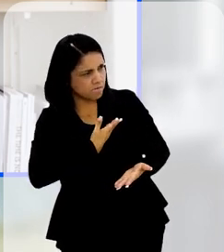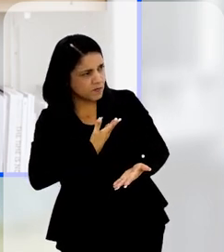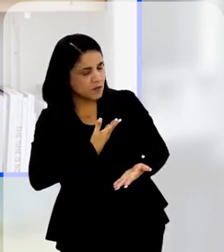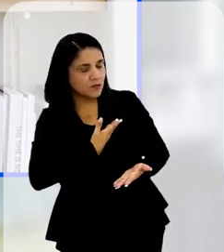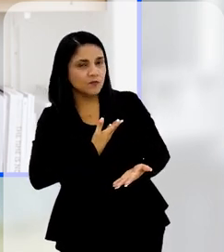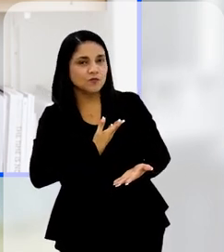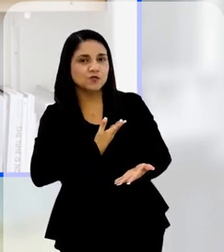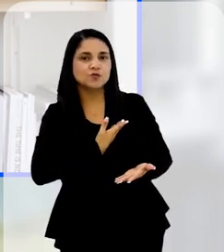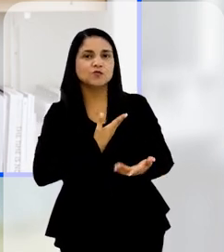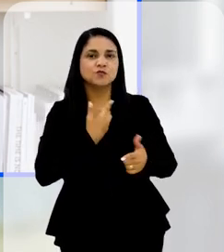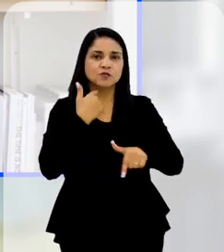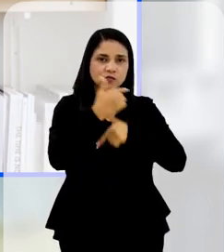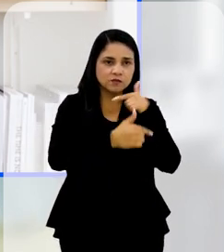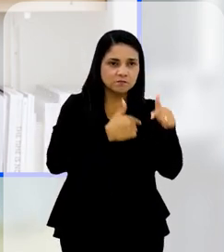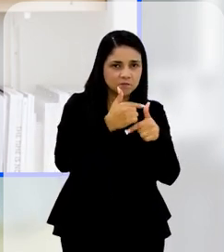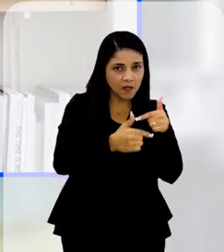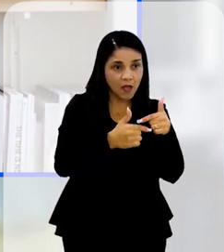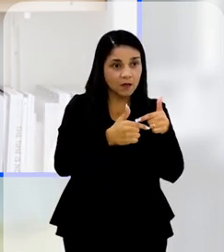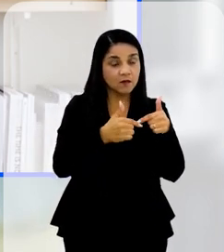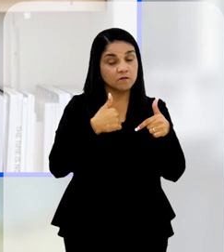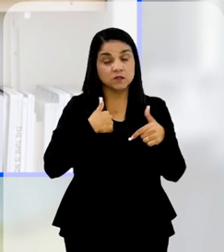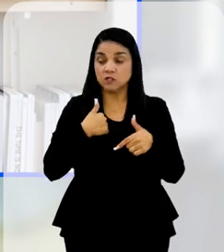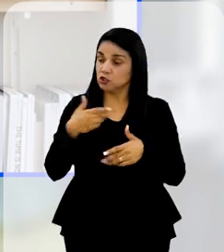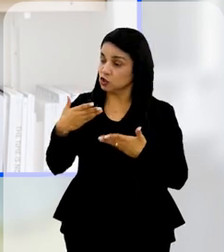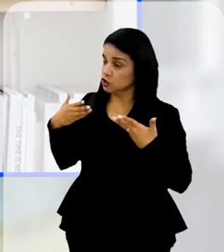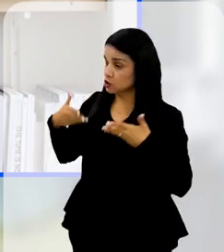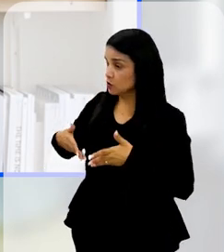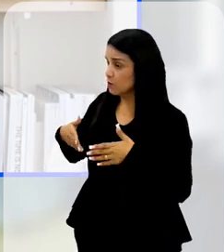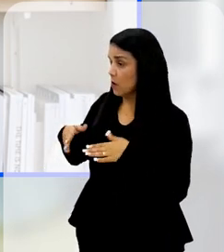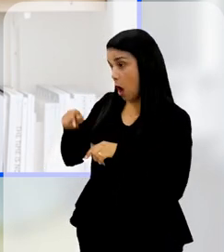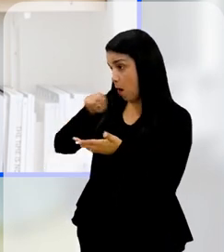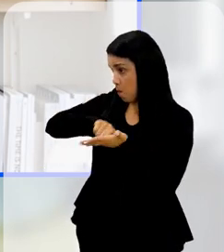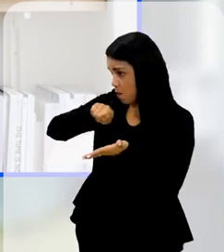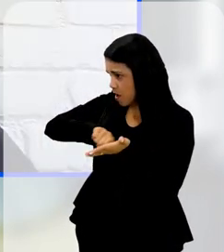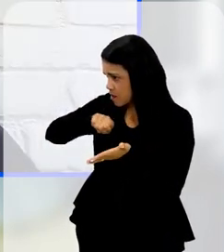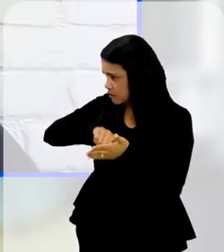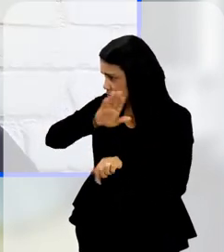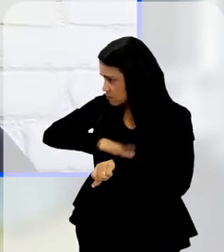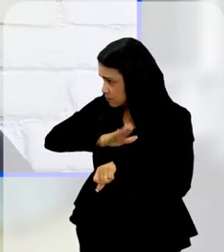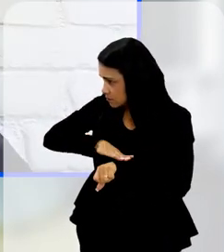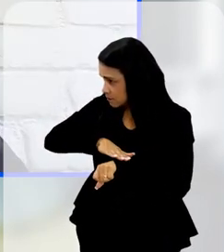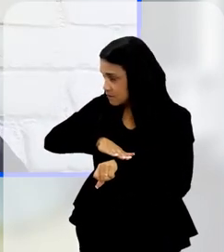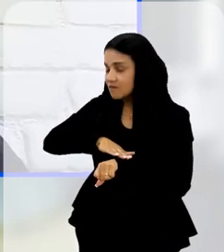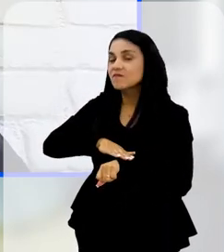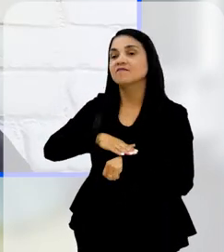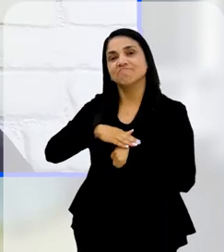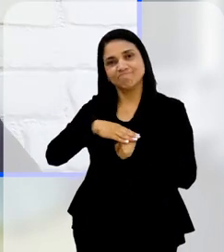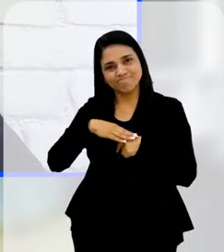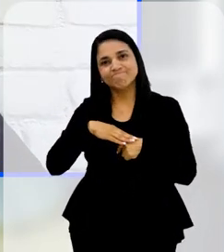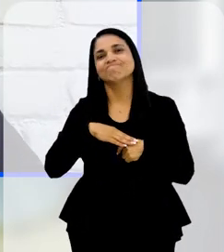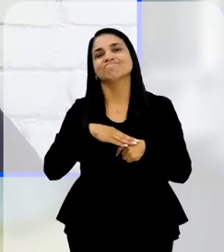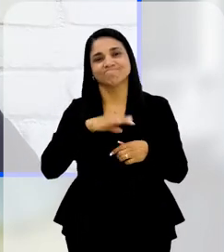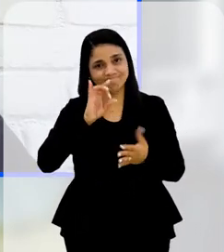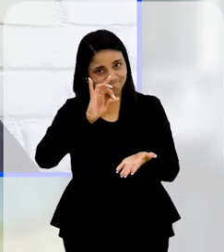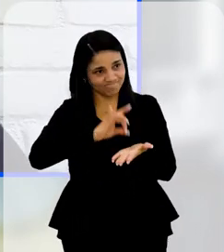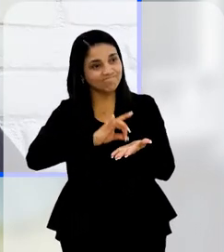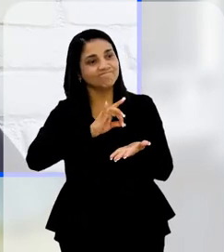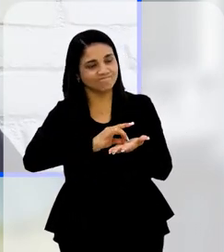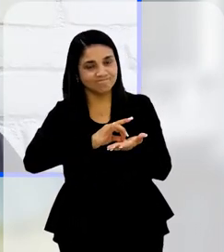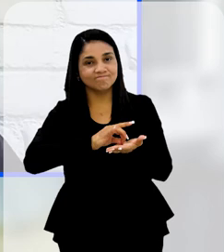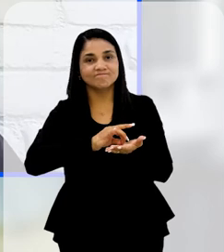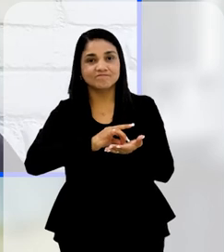amigos, companheiros de trabalho, enfim, aí o senhor chegou e falou, é hora de escrever. Sem dúvida, eu tive muita... as